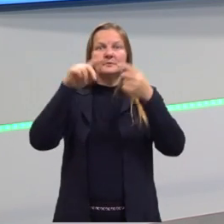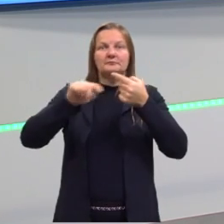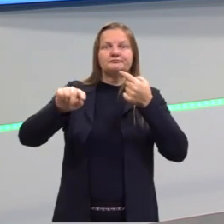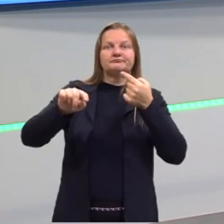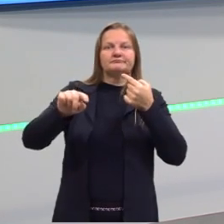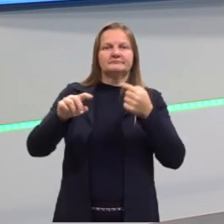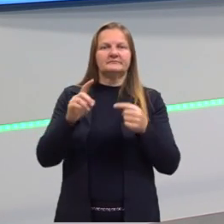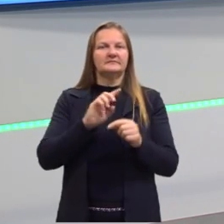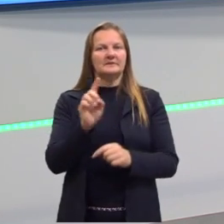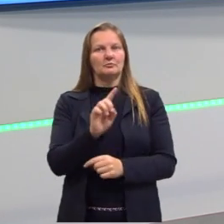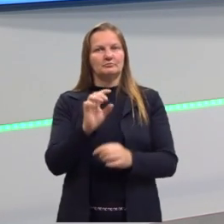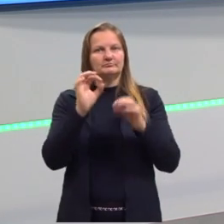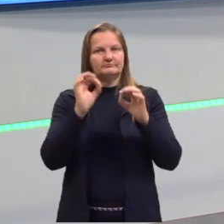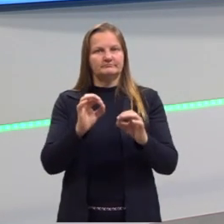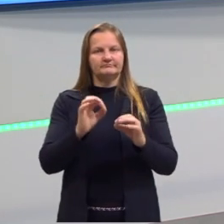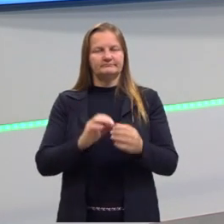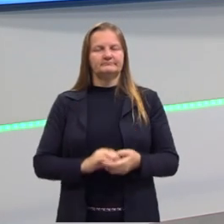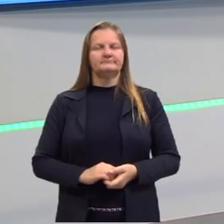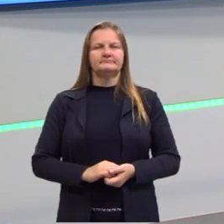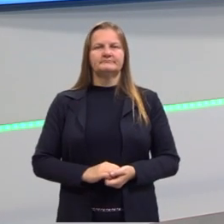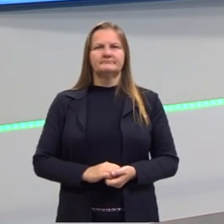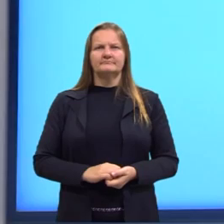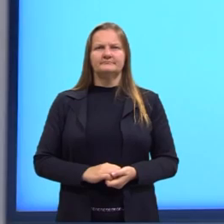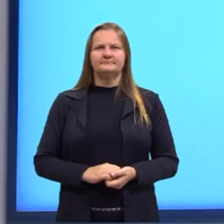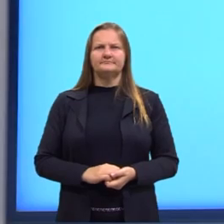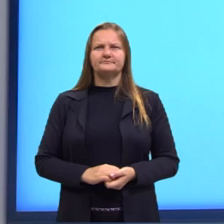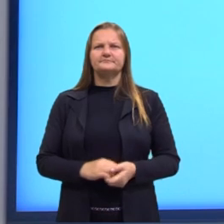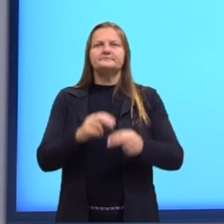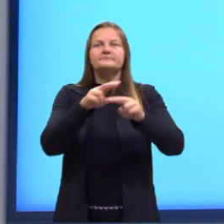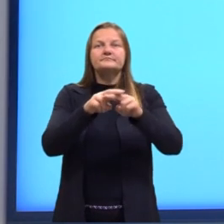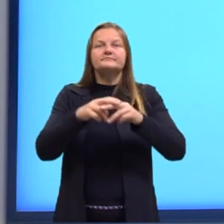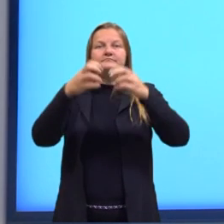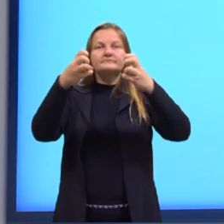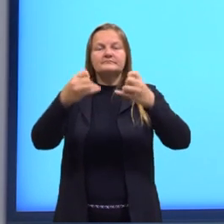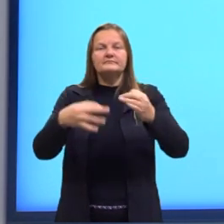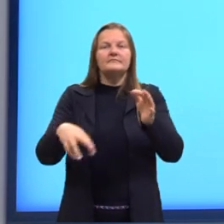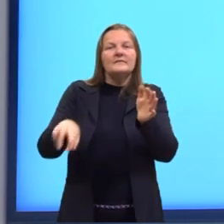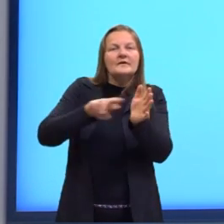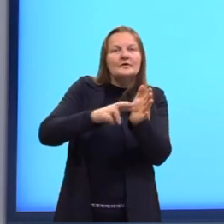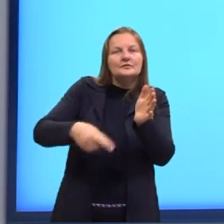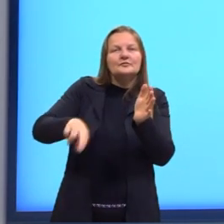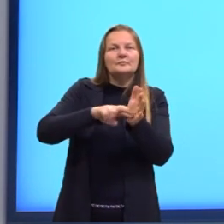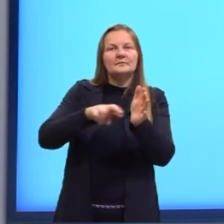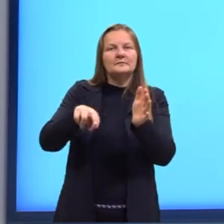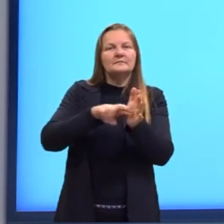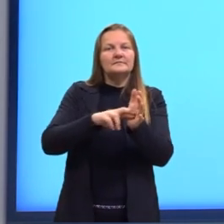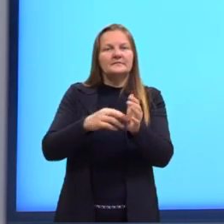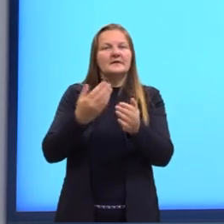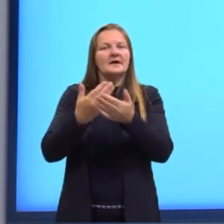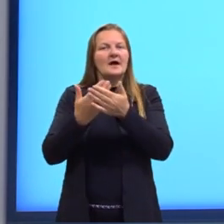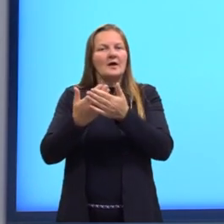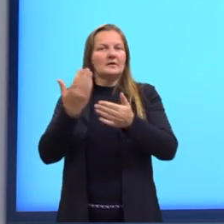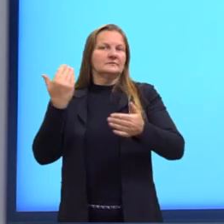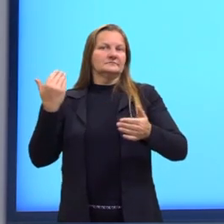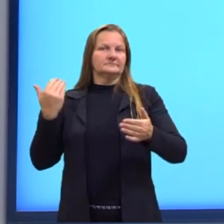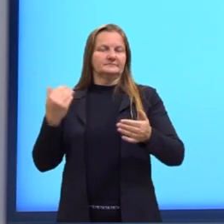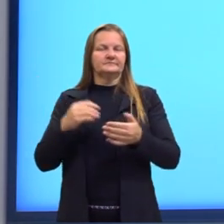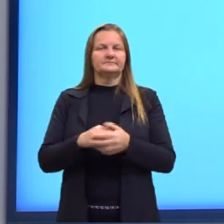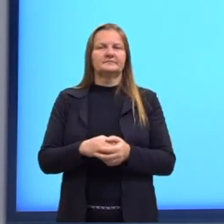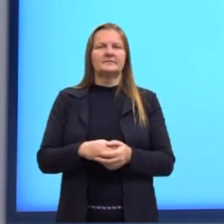do tema do nosso texto E para isso eu vou retomar aquilo que eu já falei com vocês anteriormente